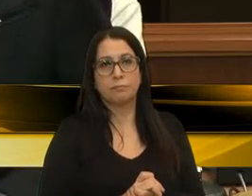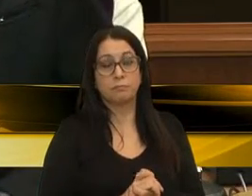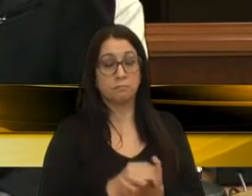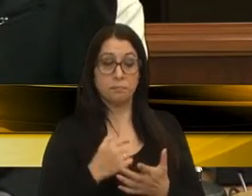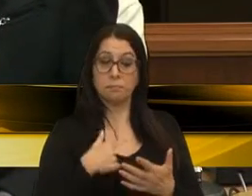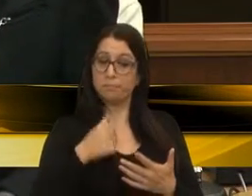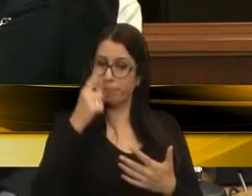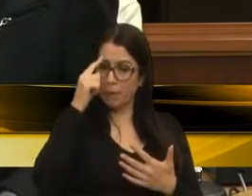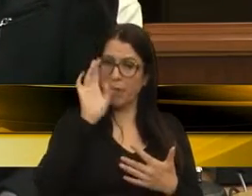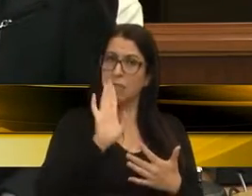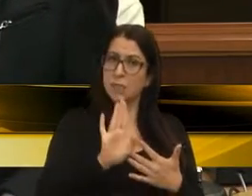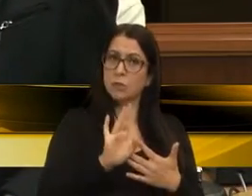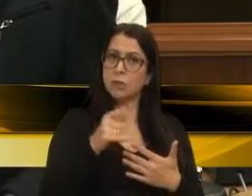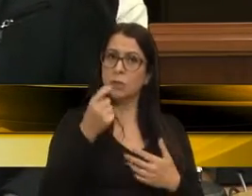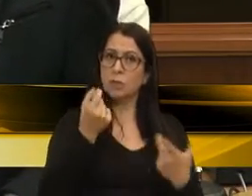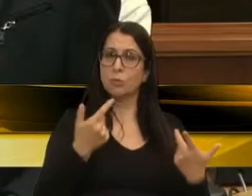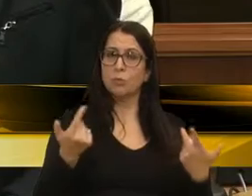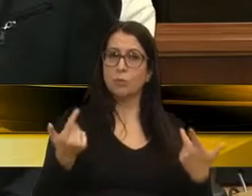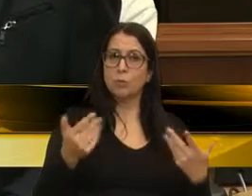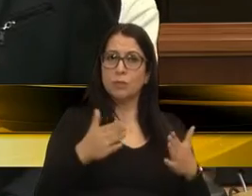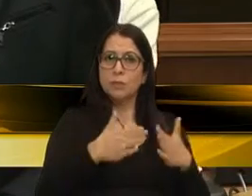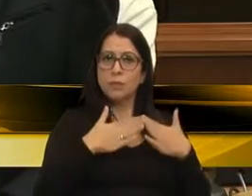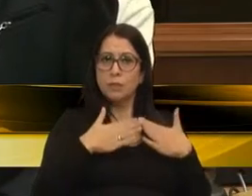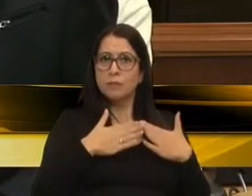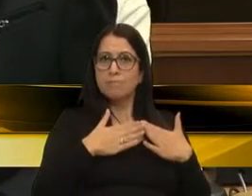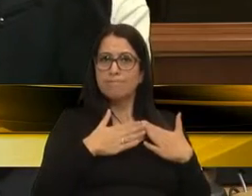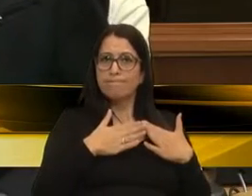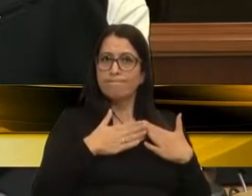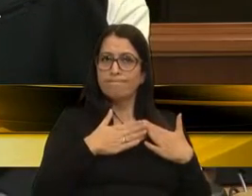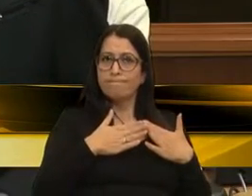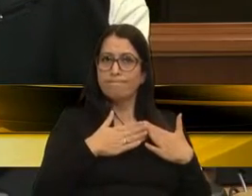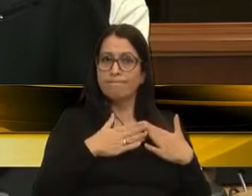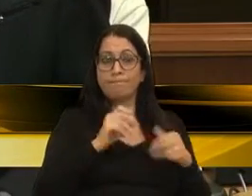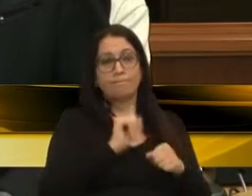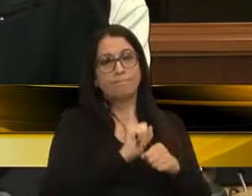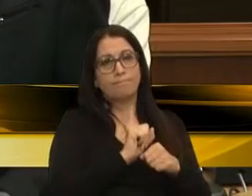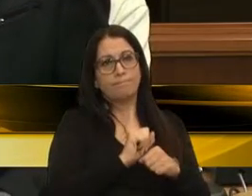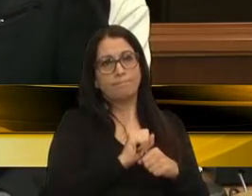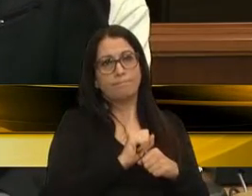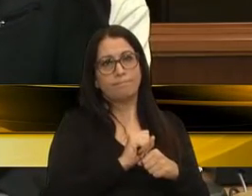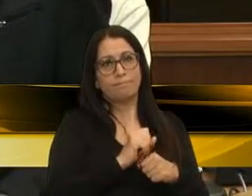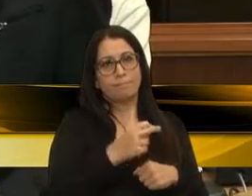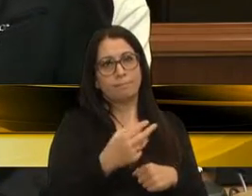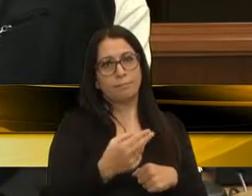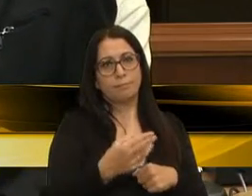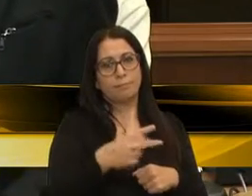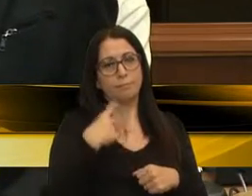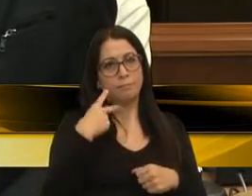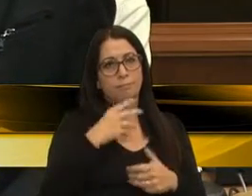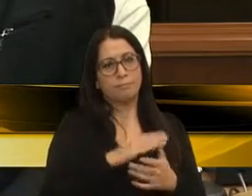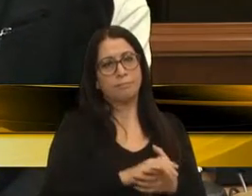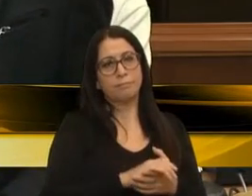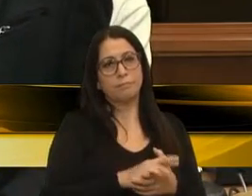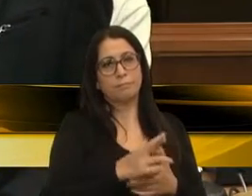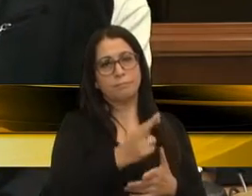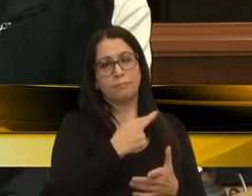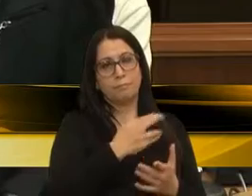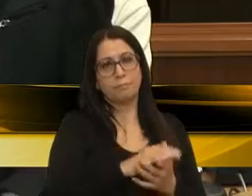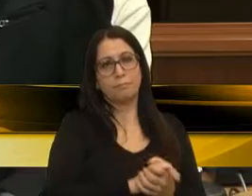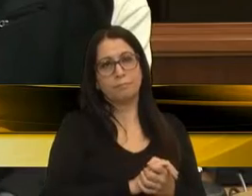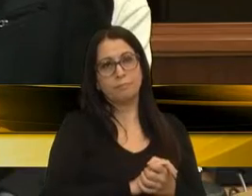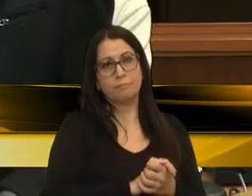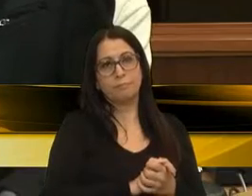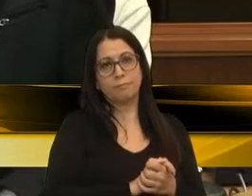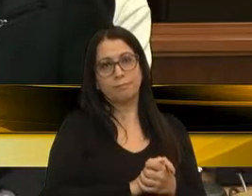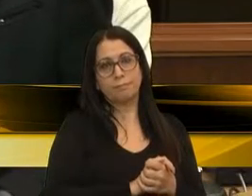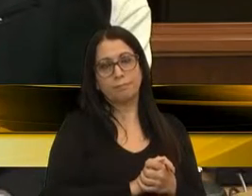me parece que algumas licenças, algumas coisas, mas vamos aguardar, né, vereador? Vamos aguardar para ter essas respostas,